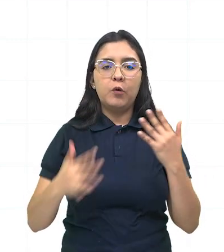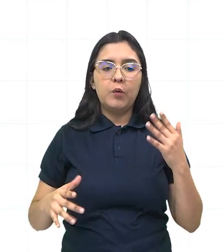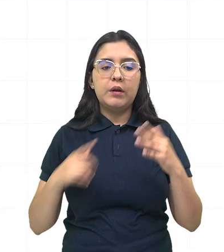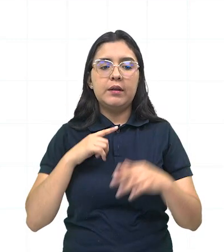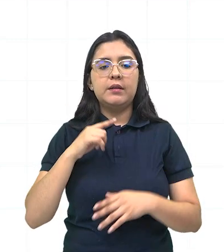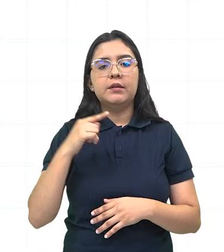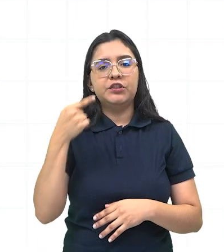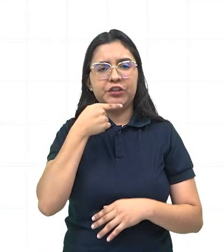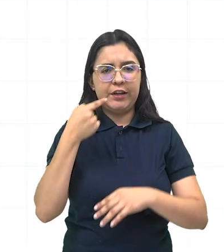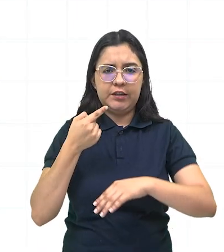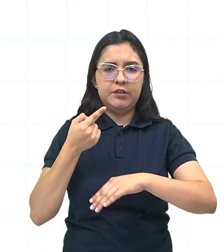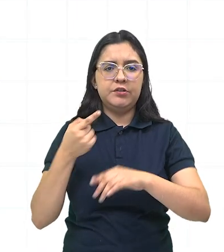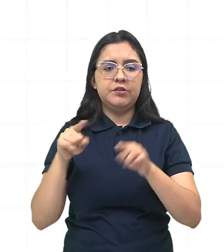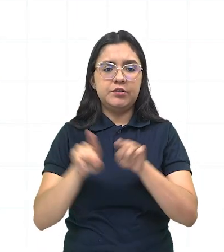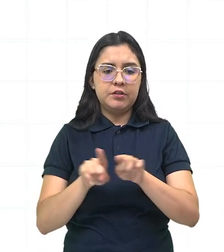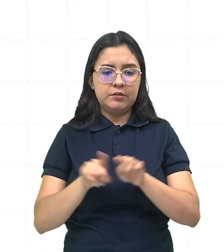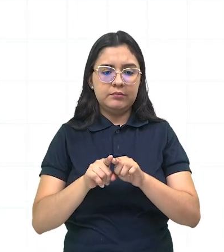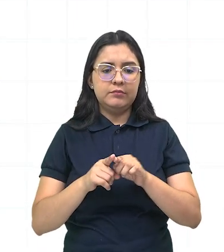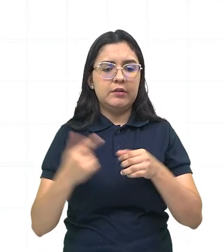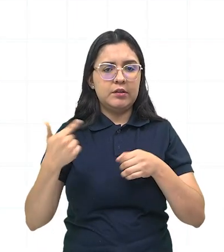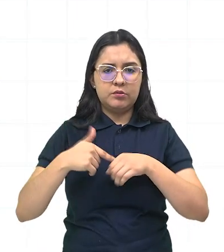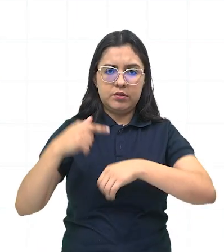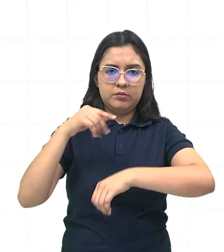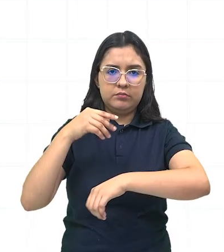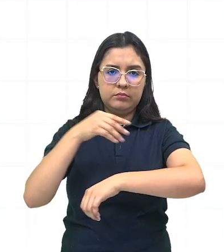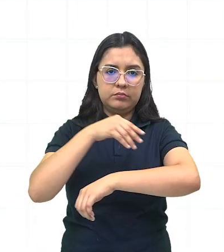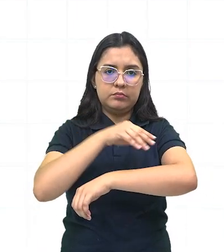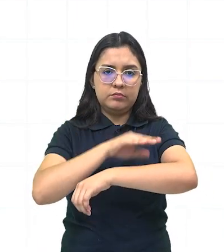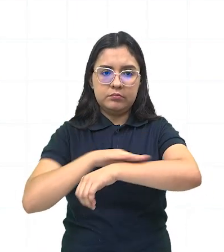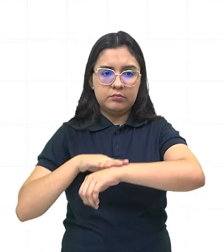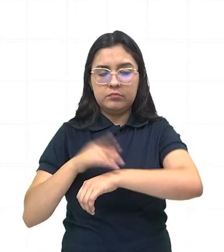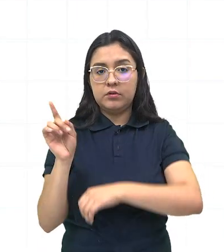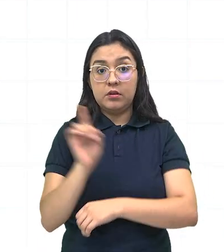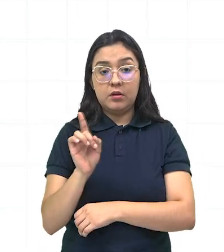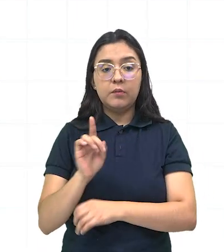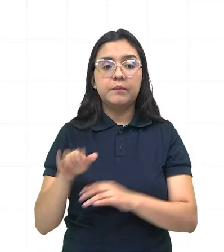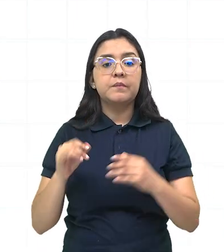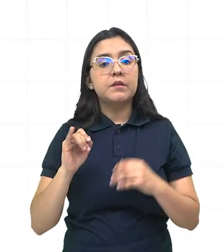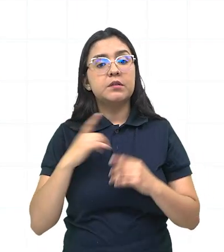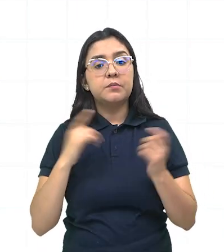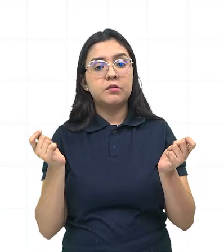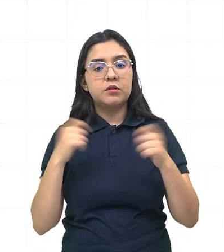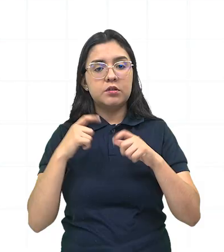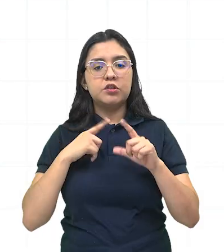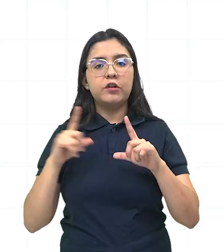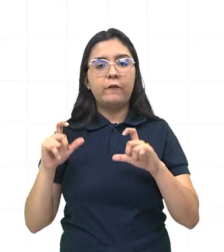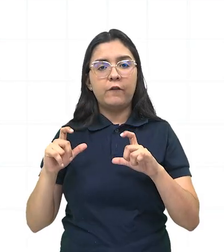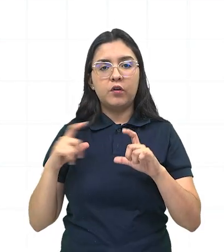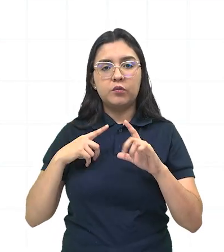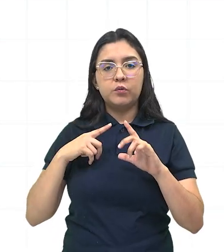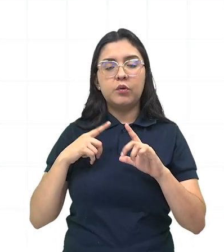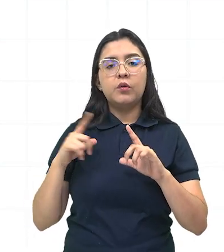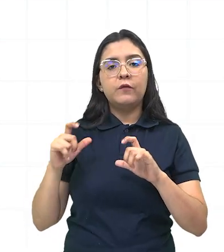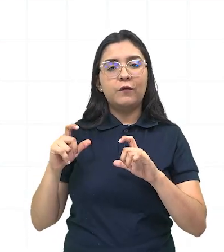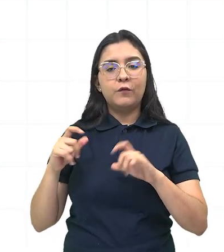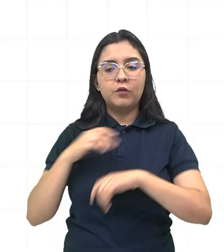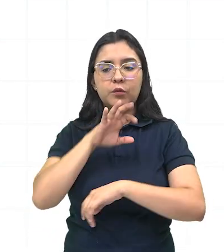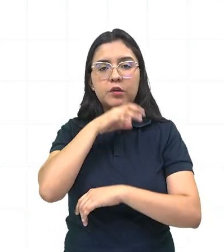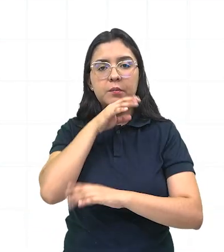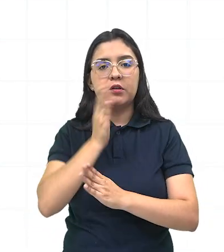de dente, gasolina, etc. Se possível, tire foto do animal para que possa